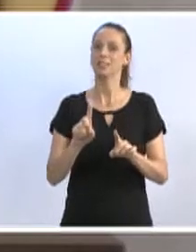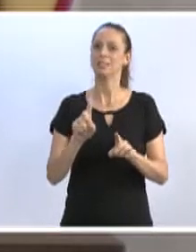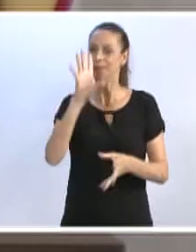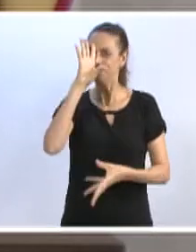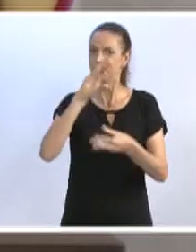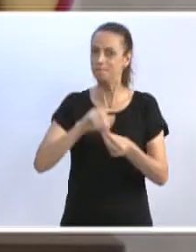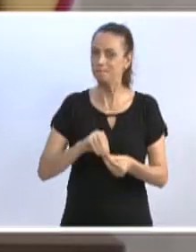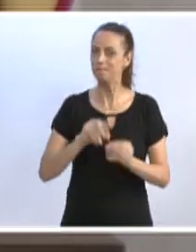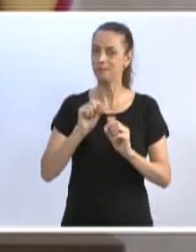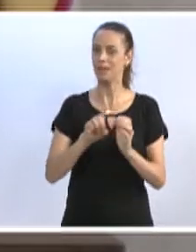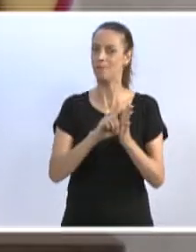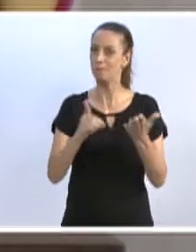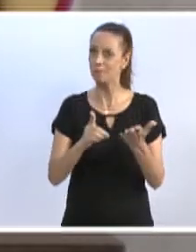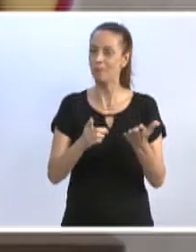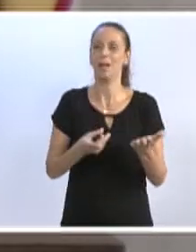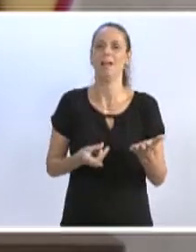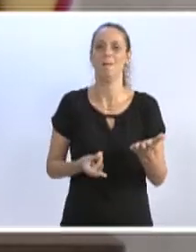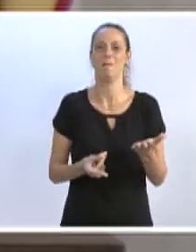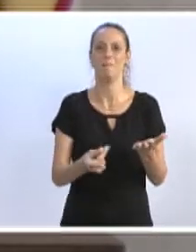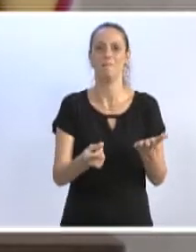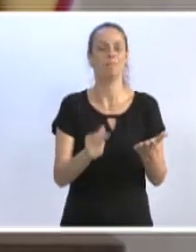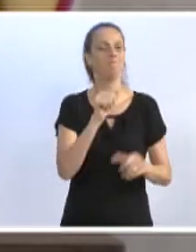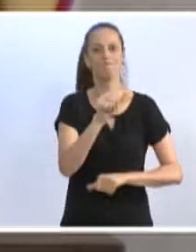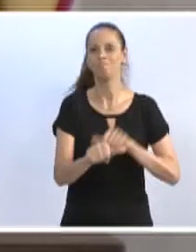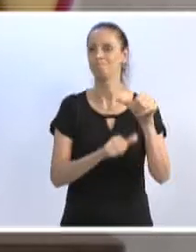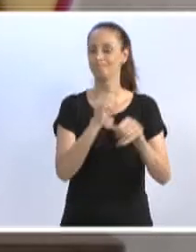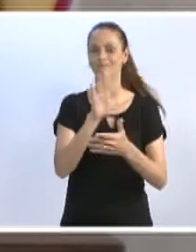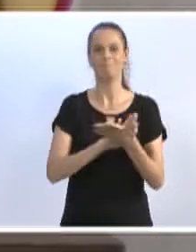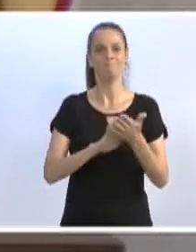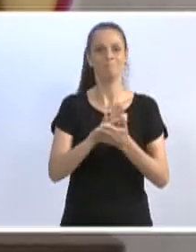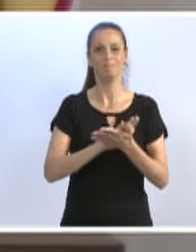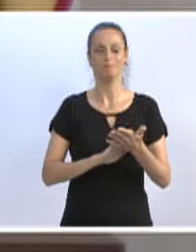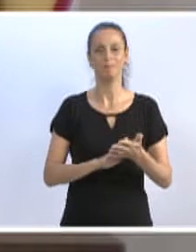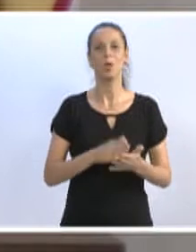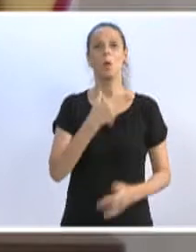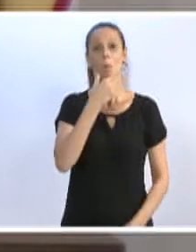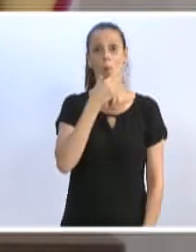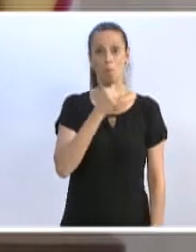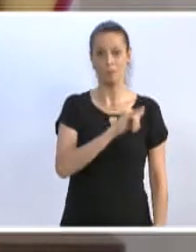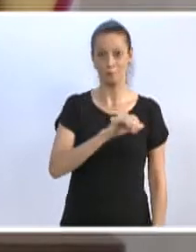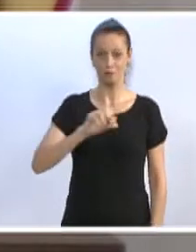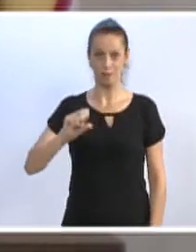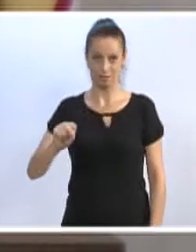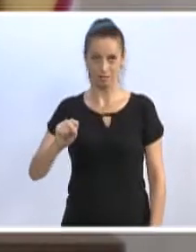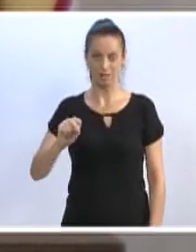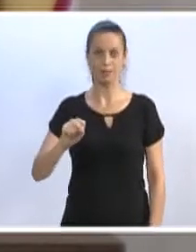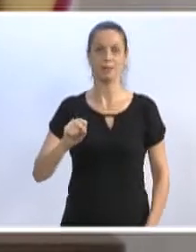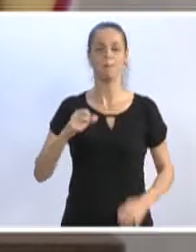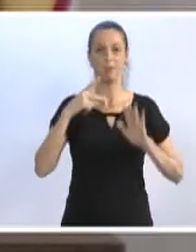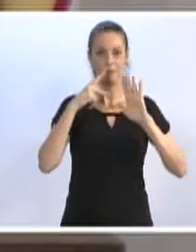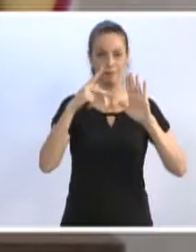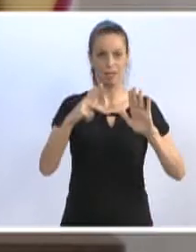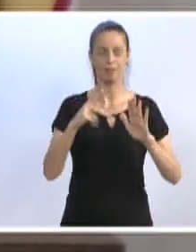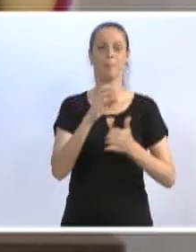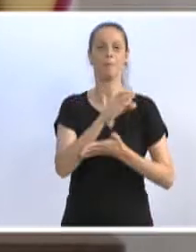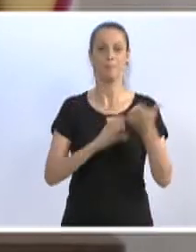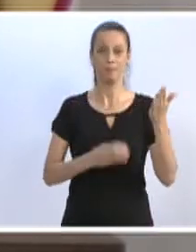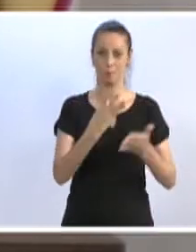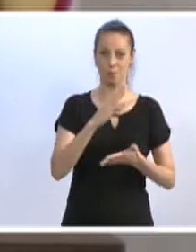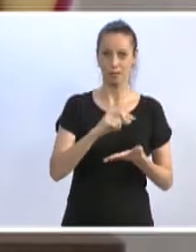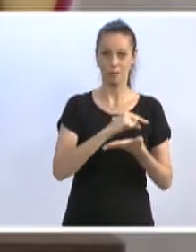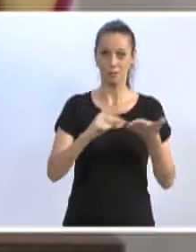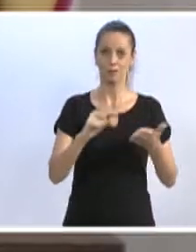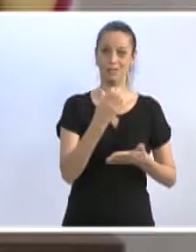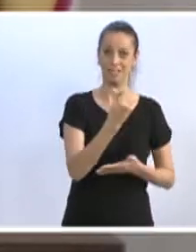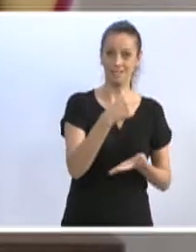é permanente e não muda. Na palavra do profeta Isaías 40, capítulo 40, versículos 6 a 8,